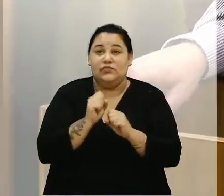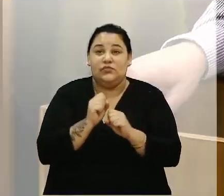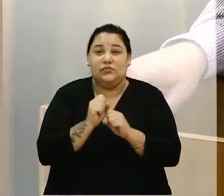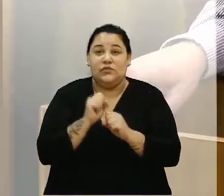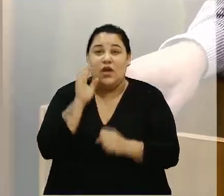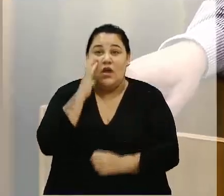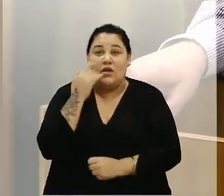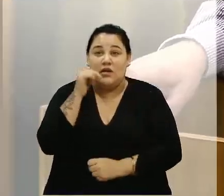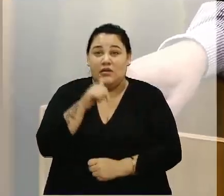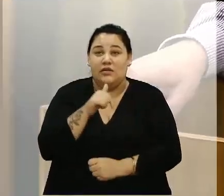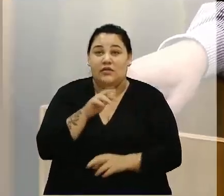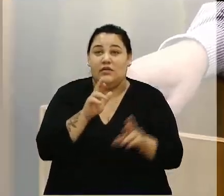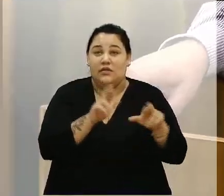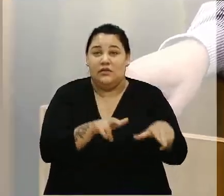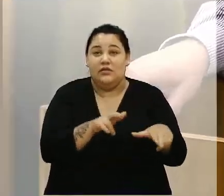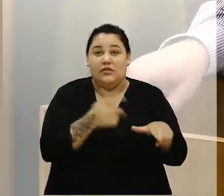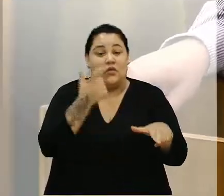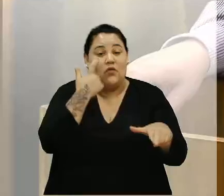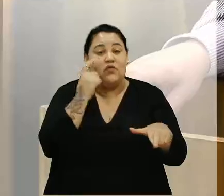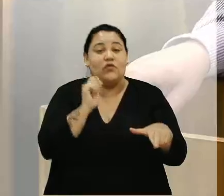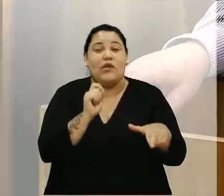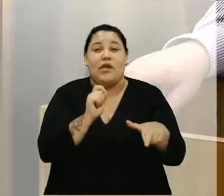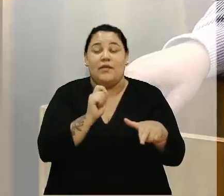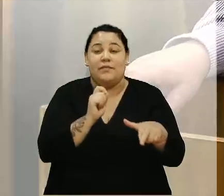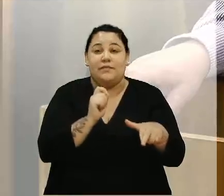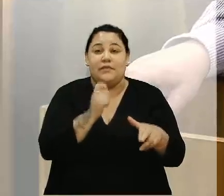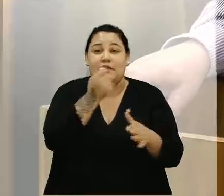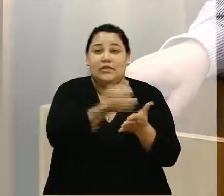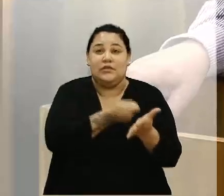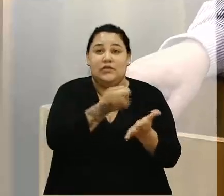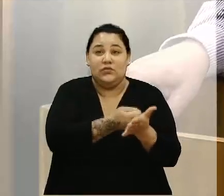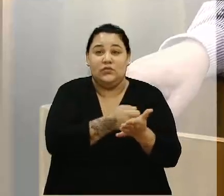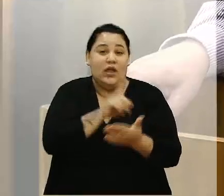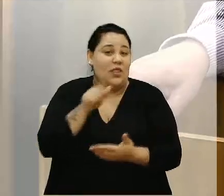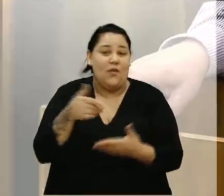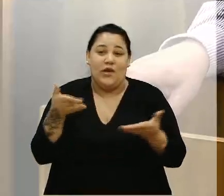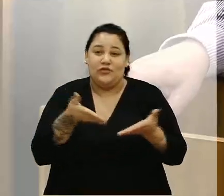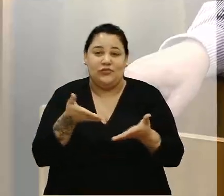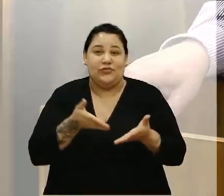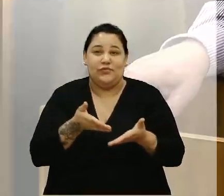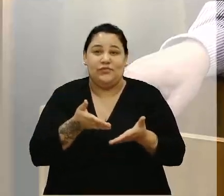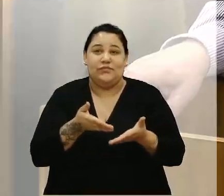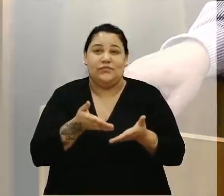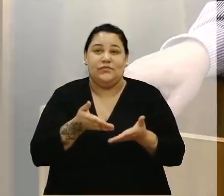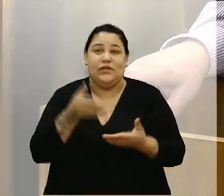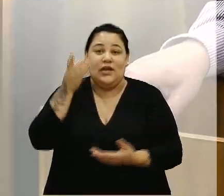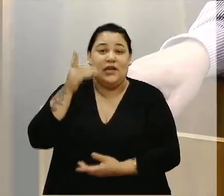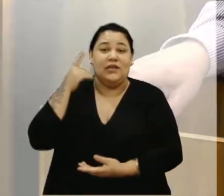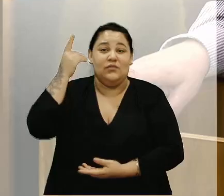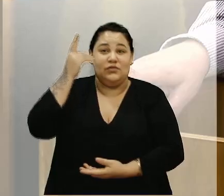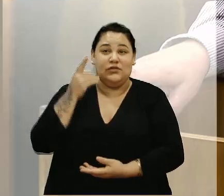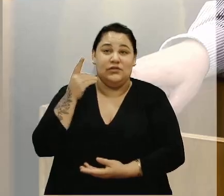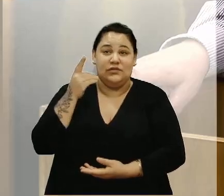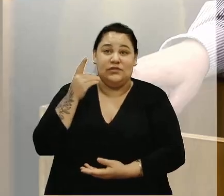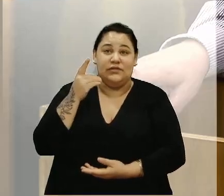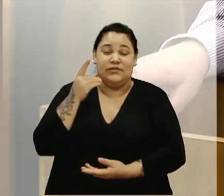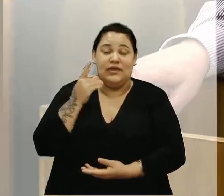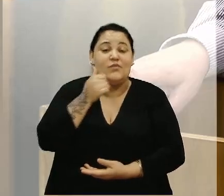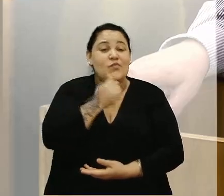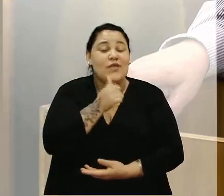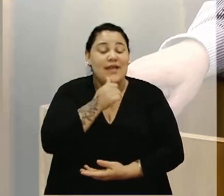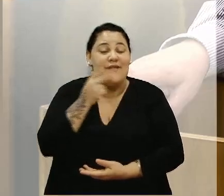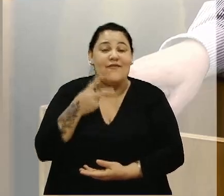região. Então vejo, essa luta que não é de hoje, que é a deputada, a menina, a